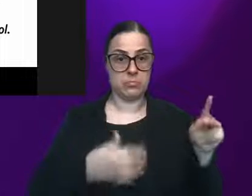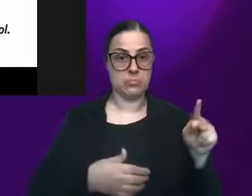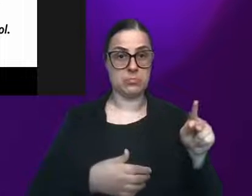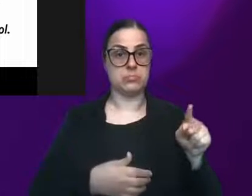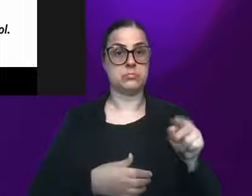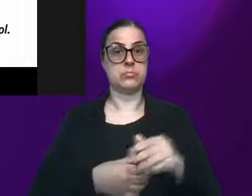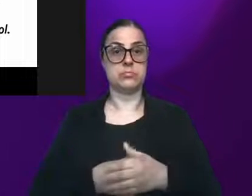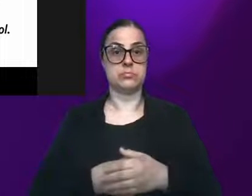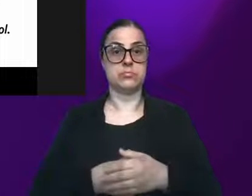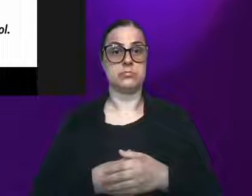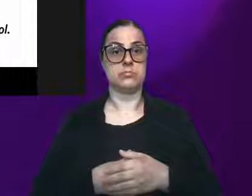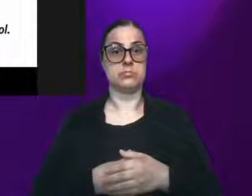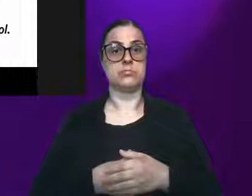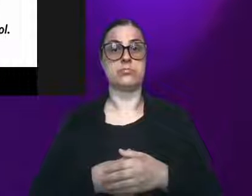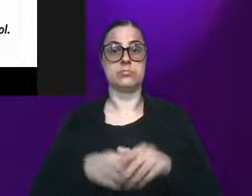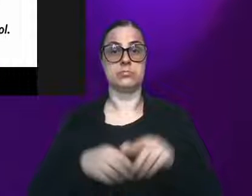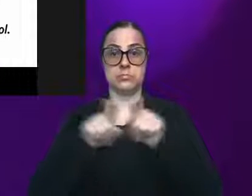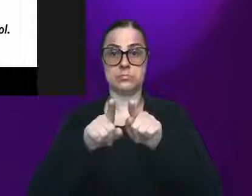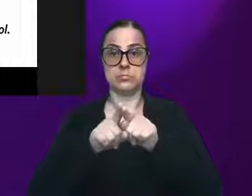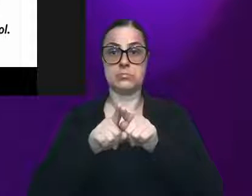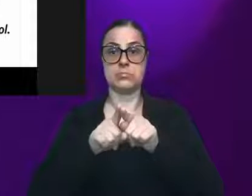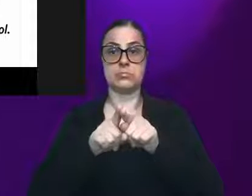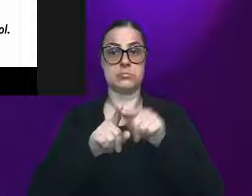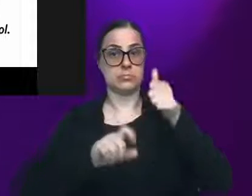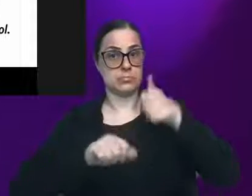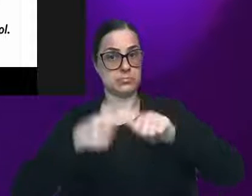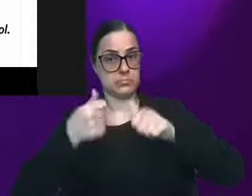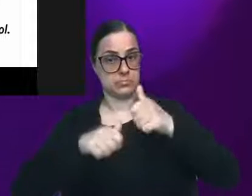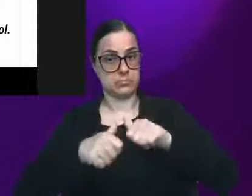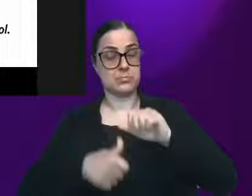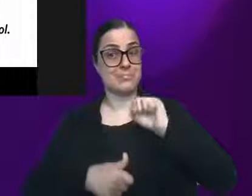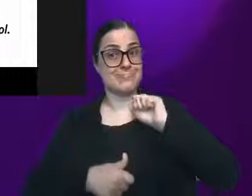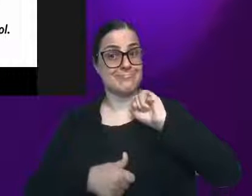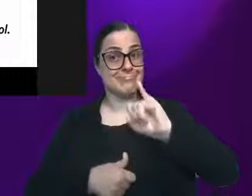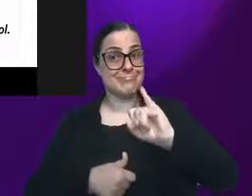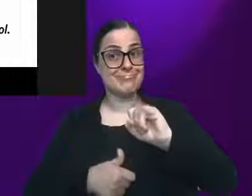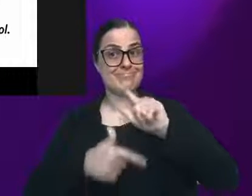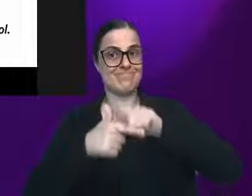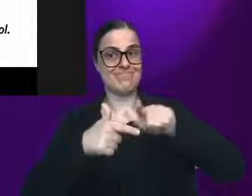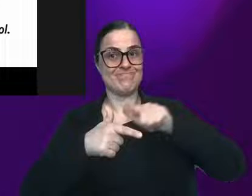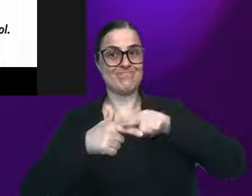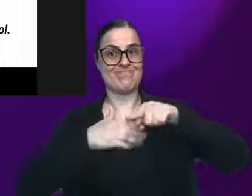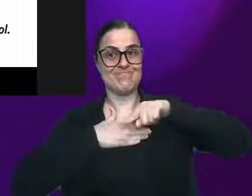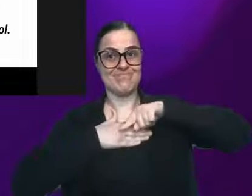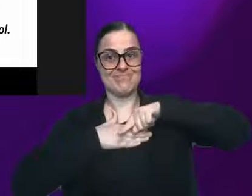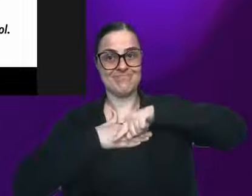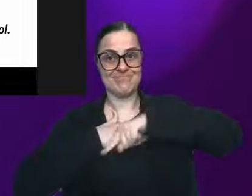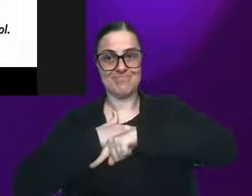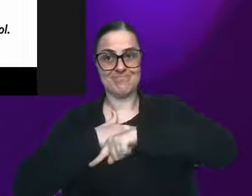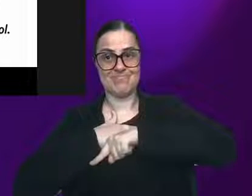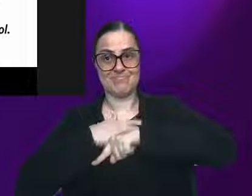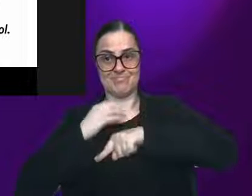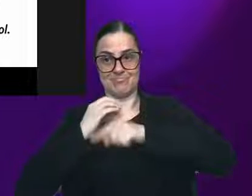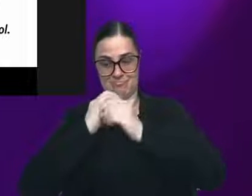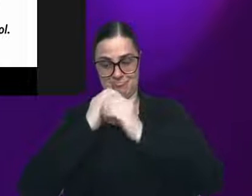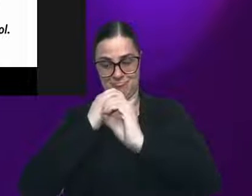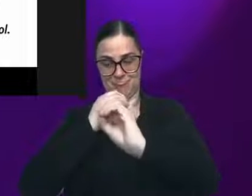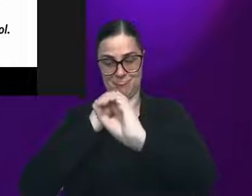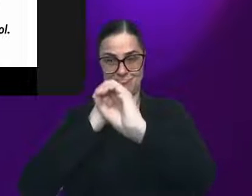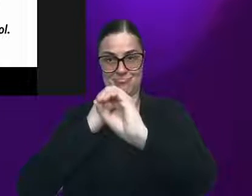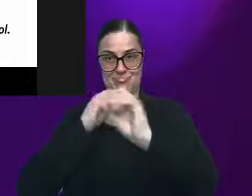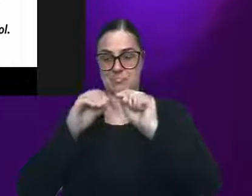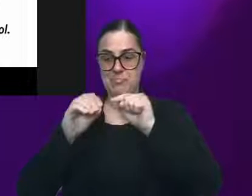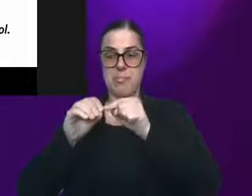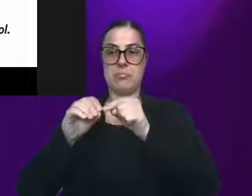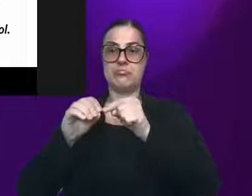consegue avaliar o paciente com a congestão intravascular, por exemplo, avaliando a